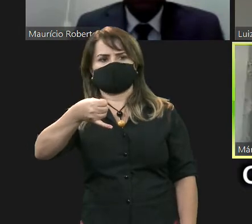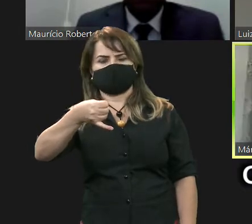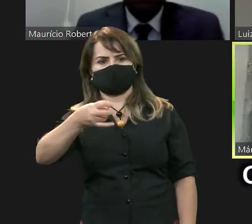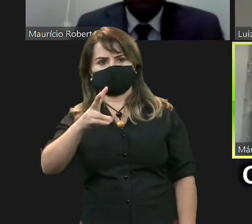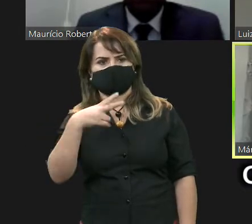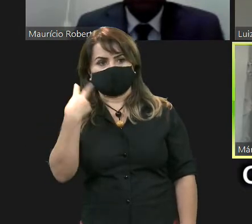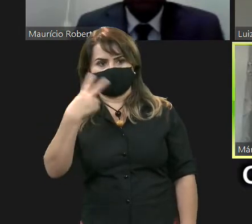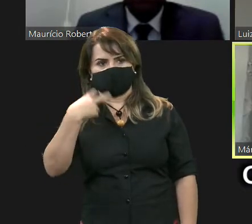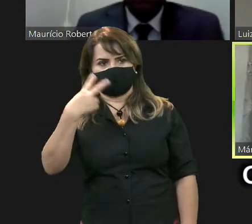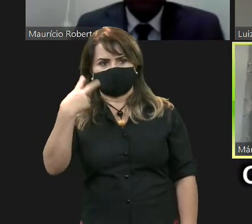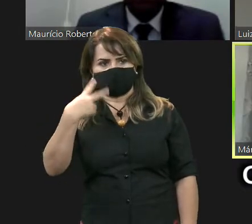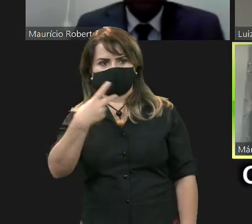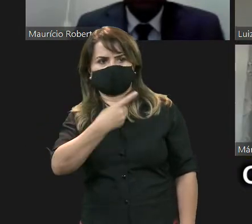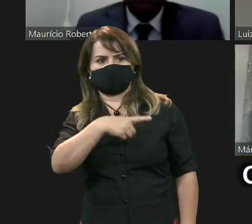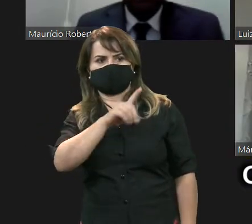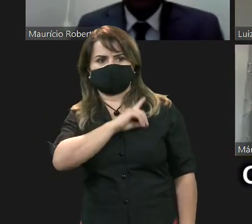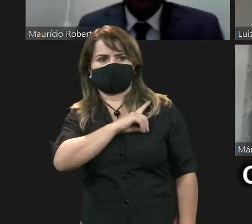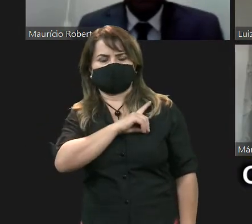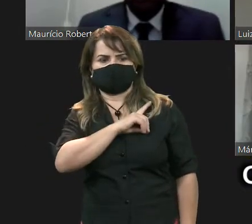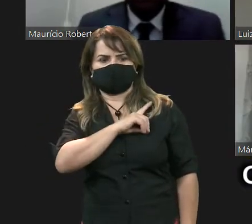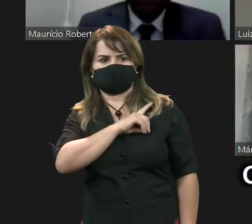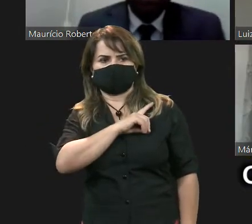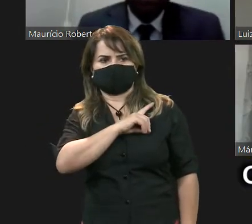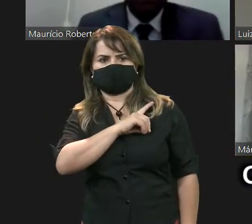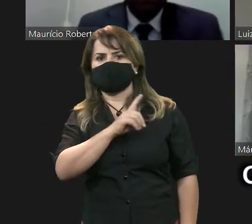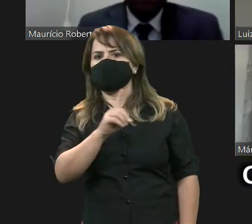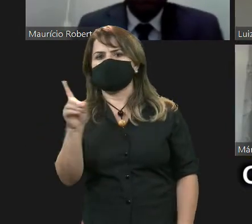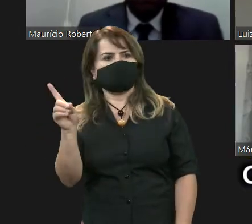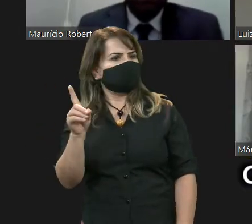Vereador Delegado Wilson Damasceno. Não.